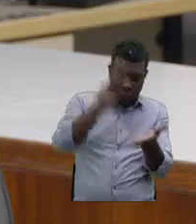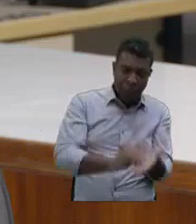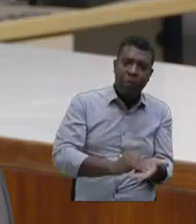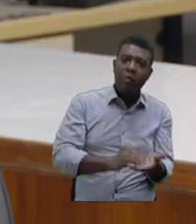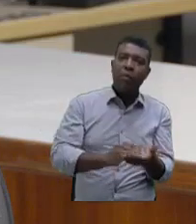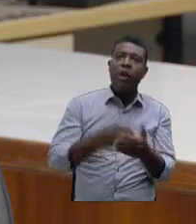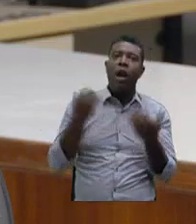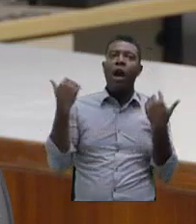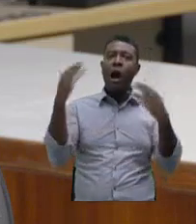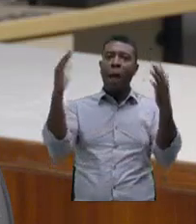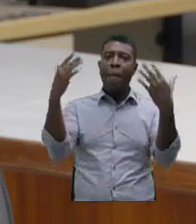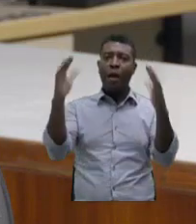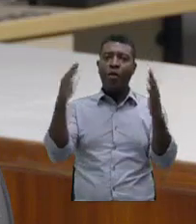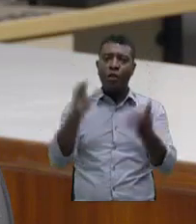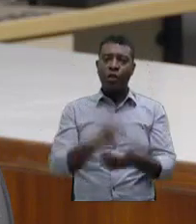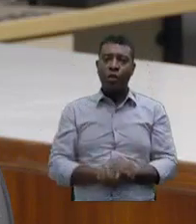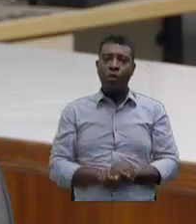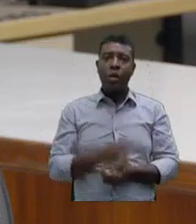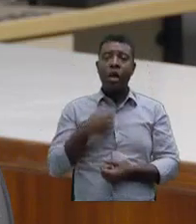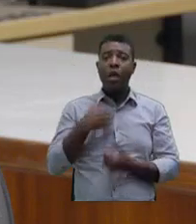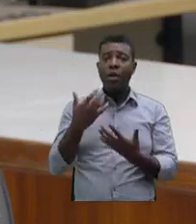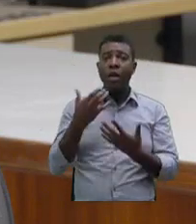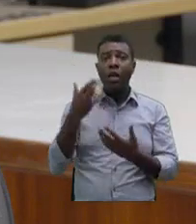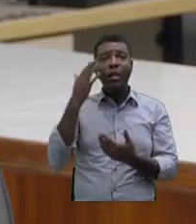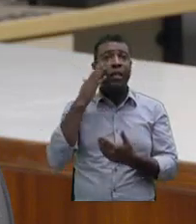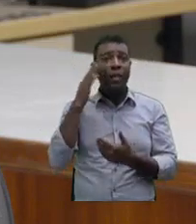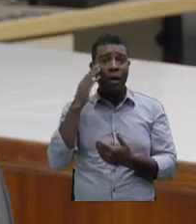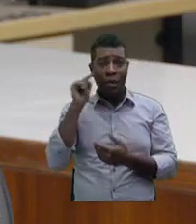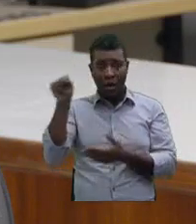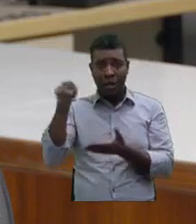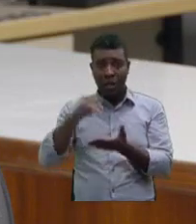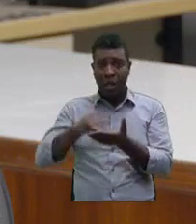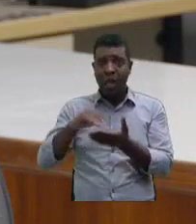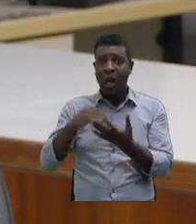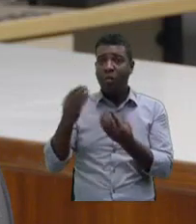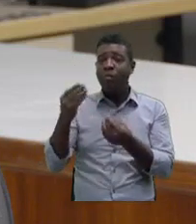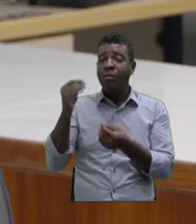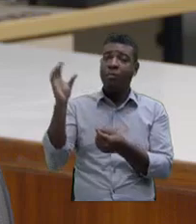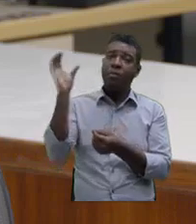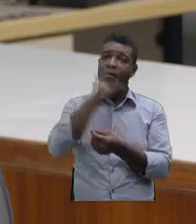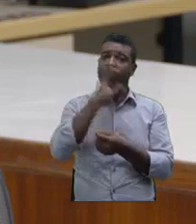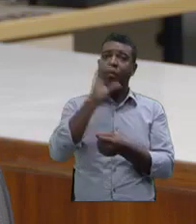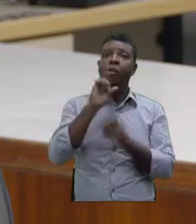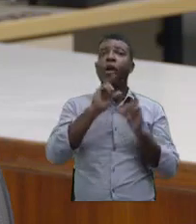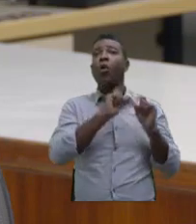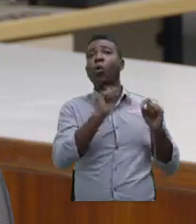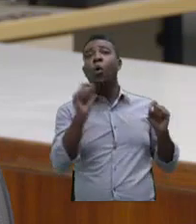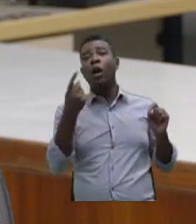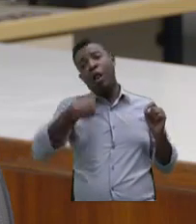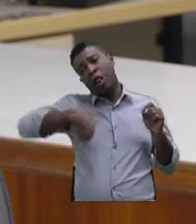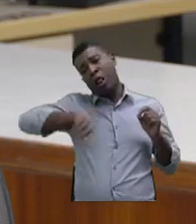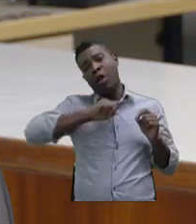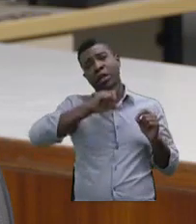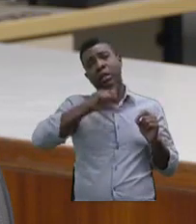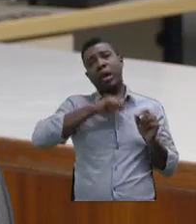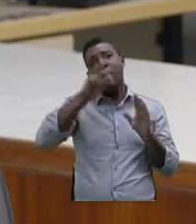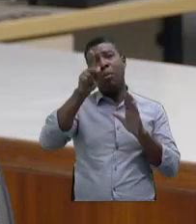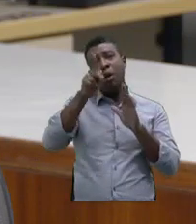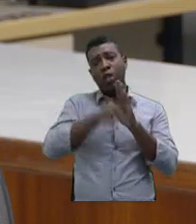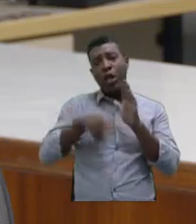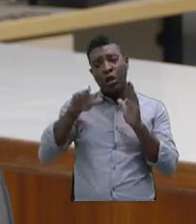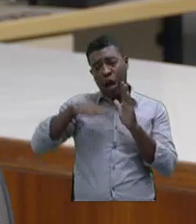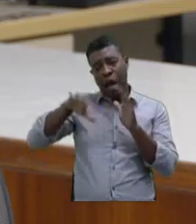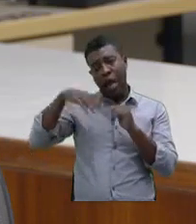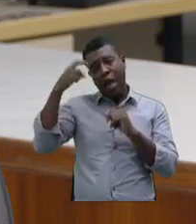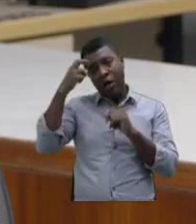queria saber do secretário, muito rapidamente, o que nós temos de projeto da área